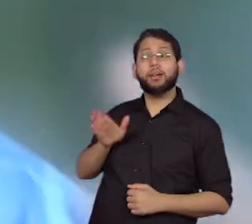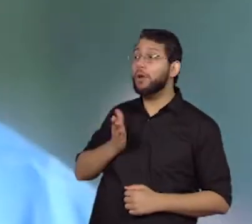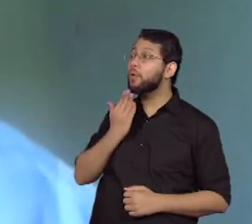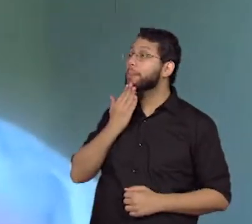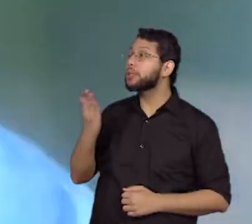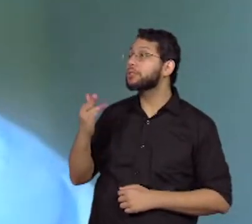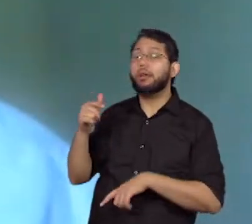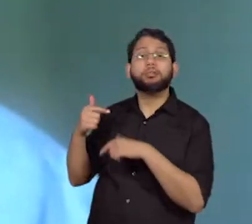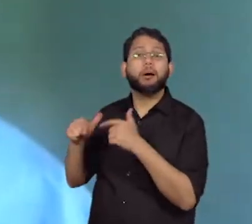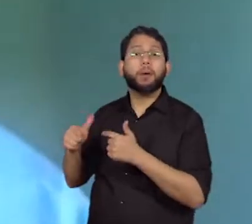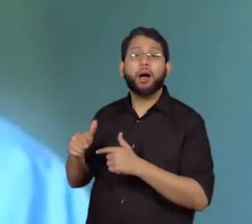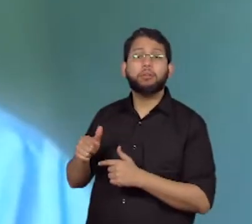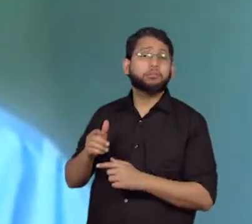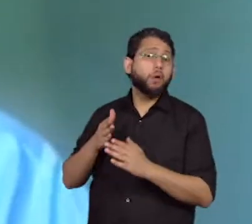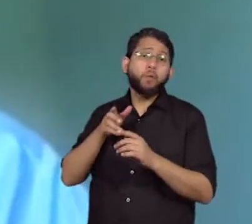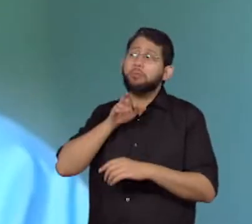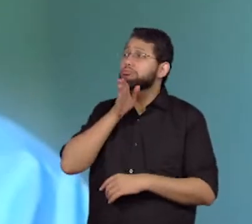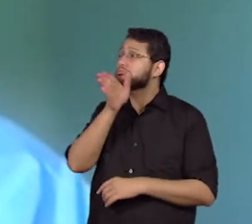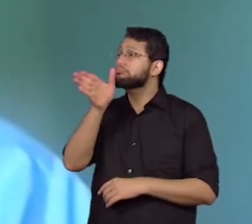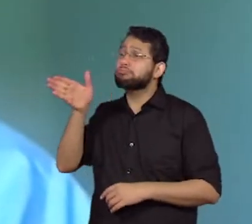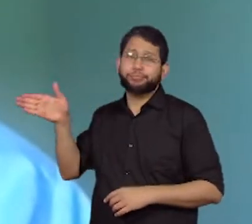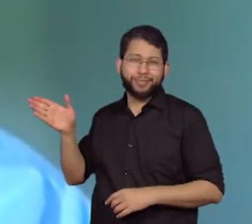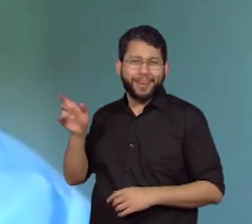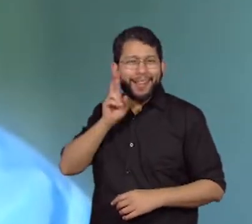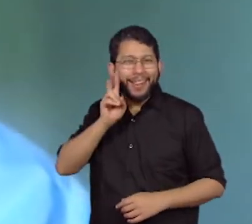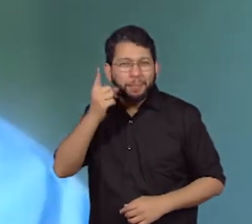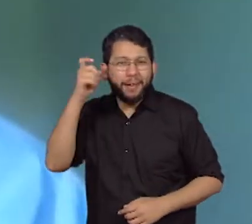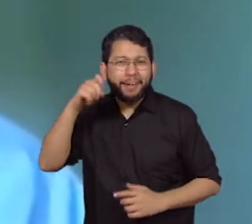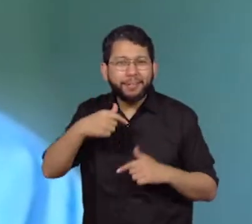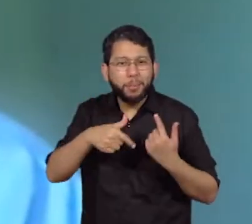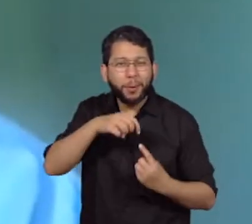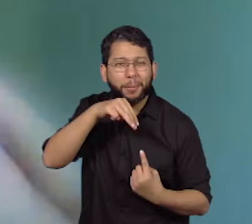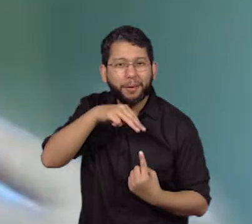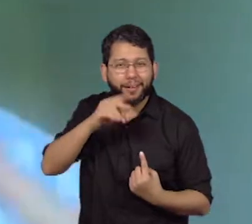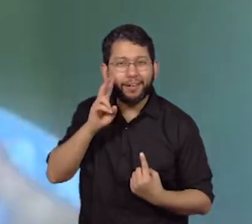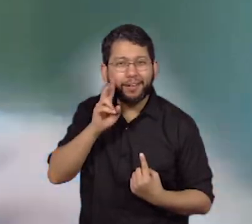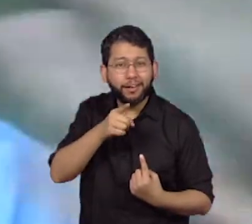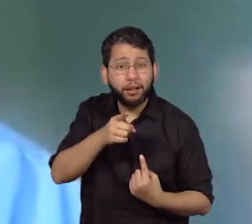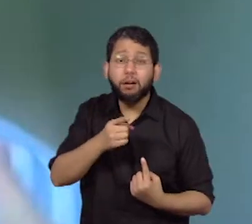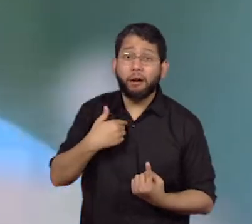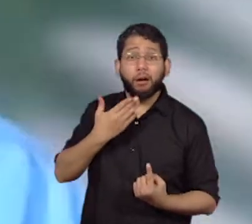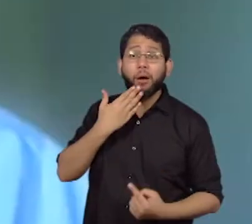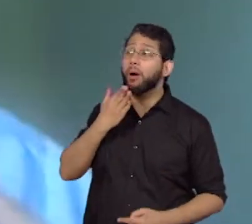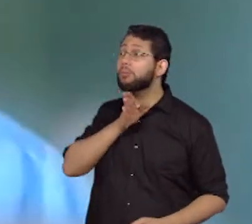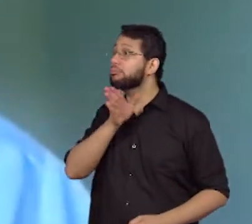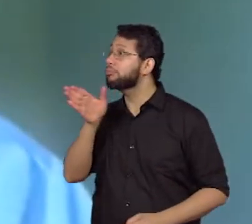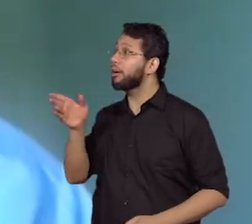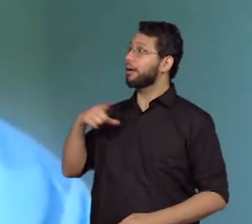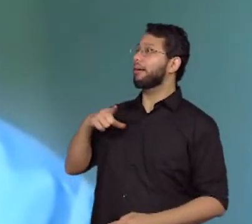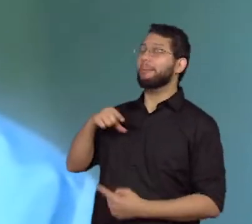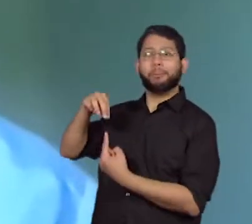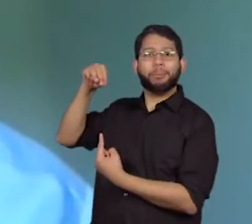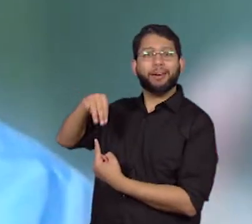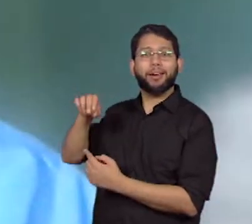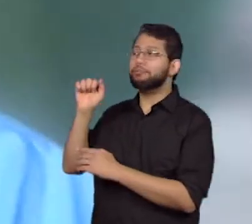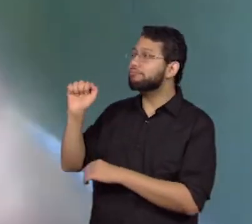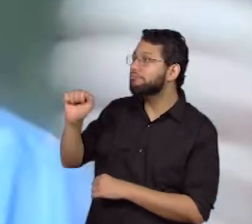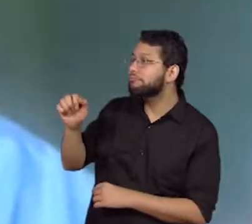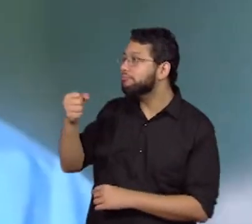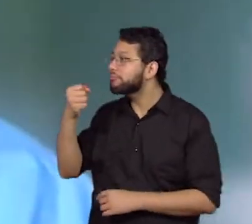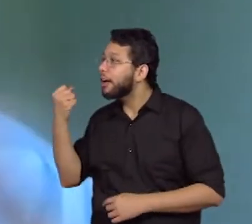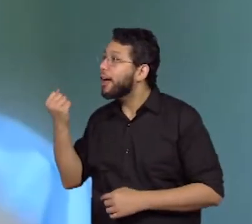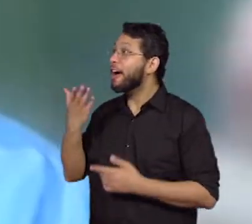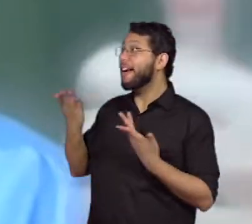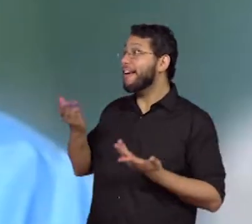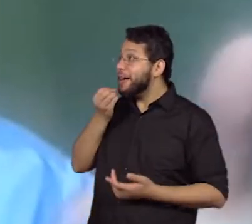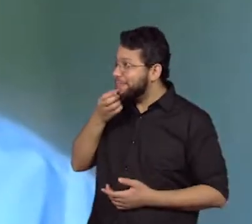anos, aí falei, vou bater na loja do McDonald's, né? Bati na loja do Mac, falei assim, eu quero trabalhar, tenho experiência, já trabalhei no Mac. Falaram,